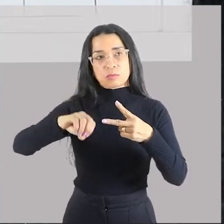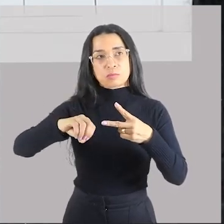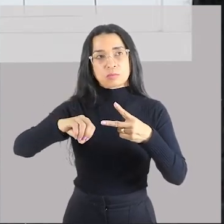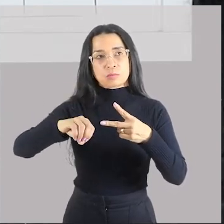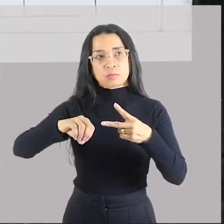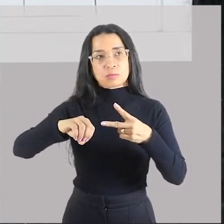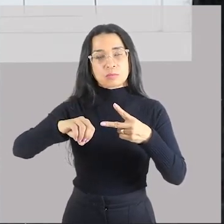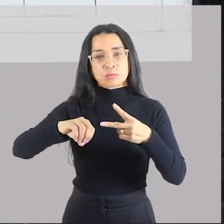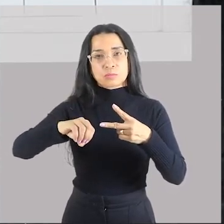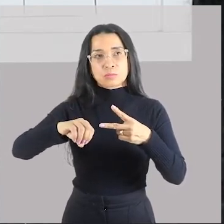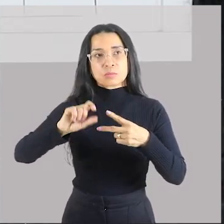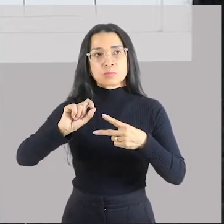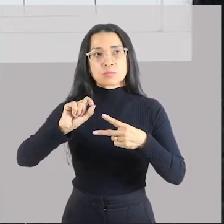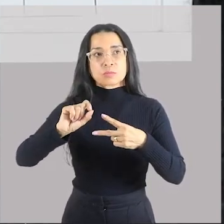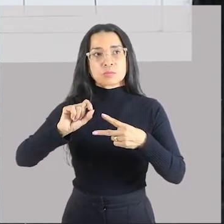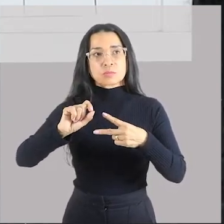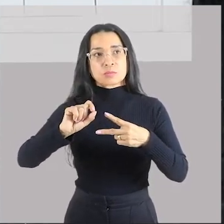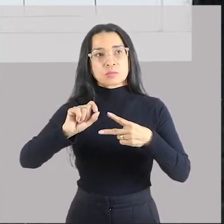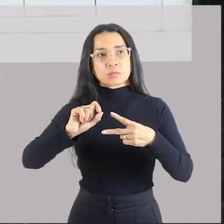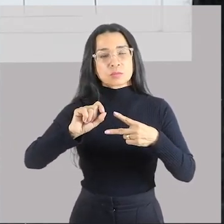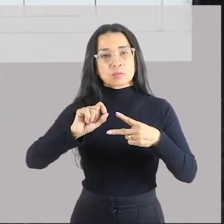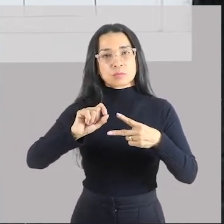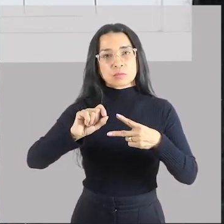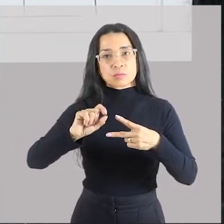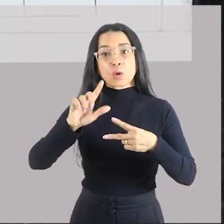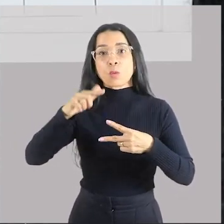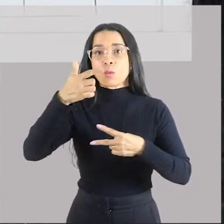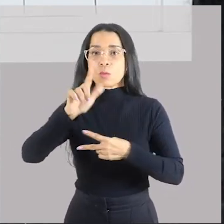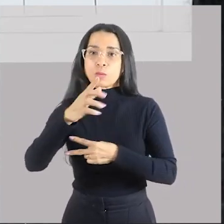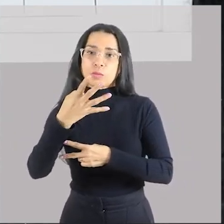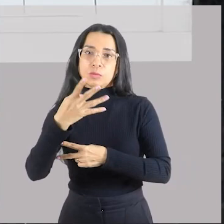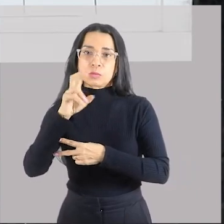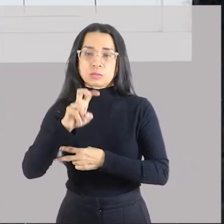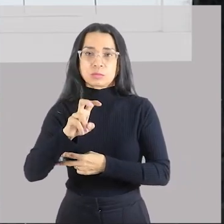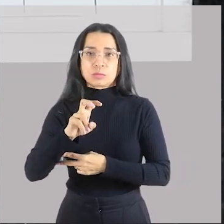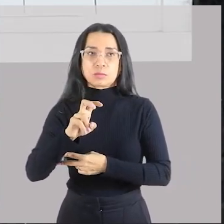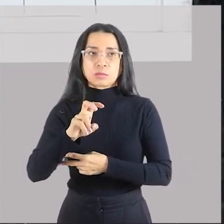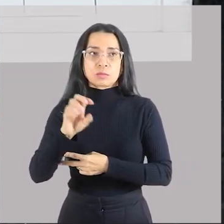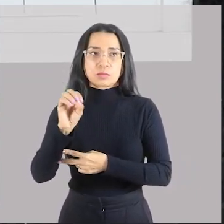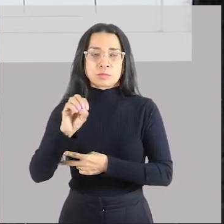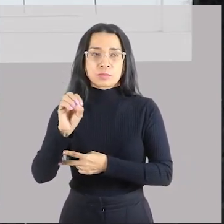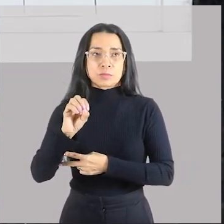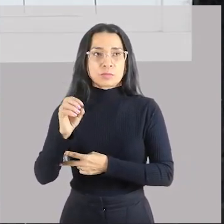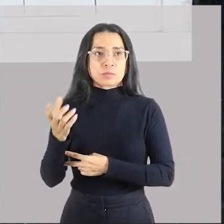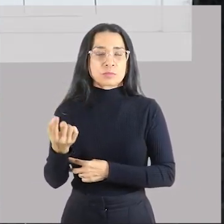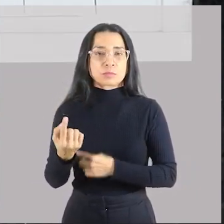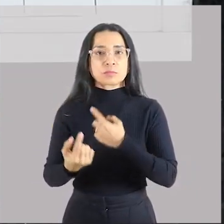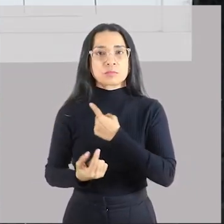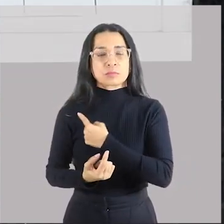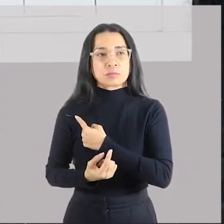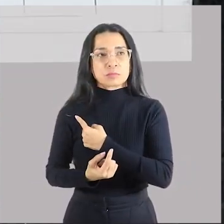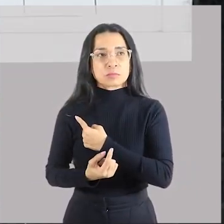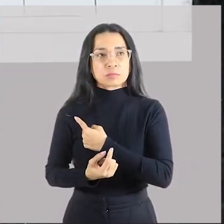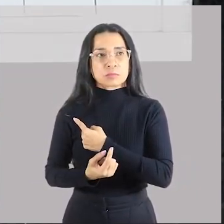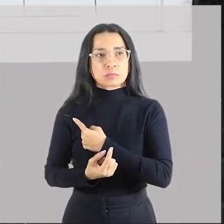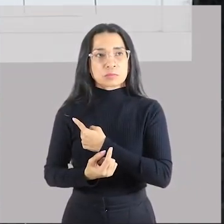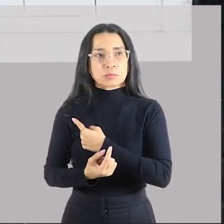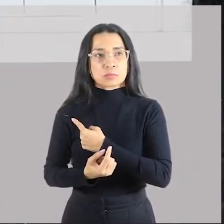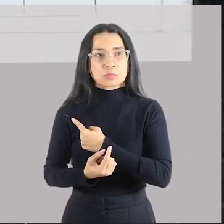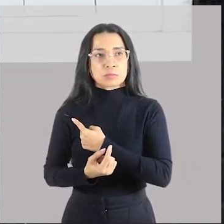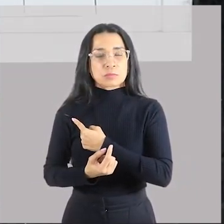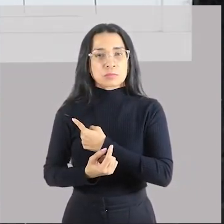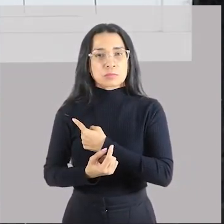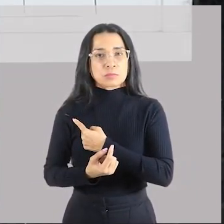esse ângulo central é de 90, esse ângulo aqui é de 45 graus, ó. Tá? E aí, se eu for extrair